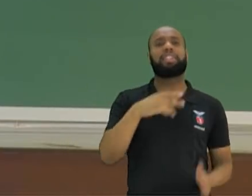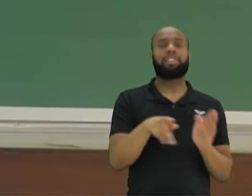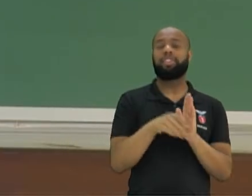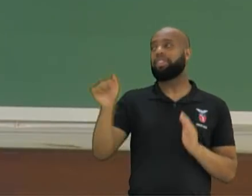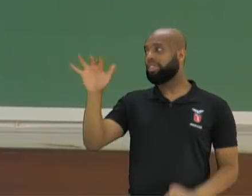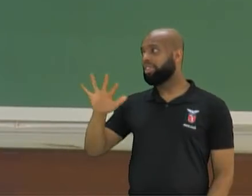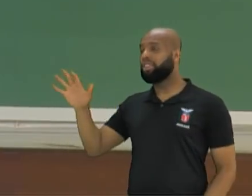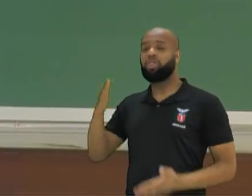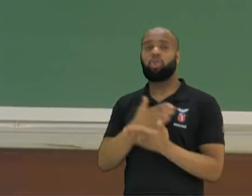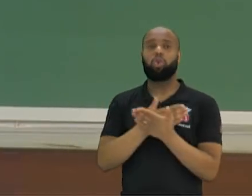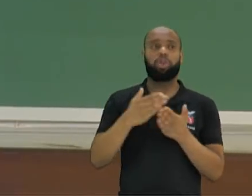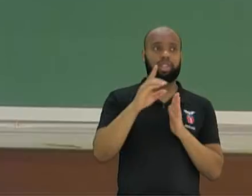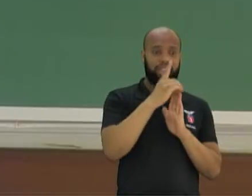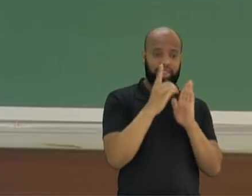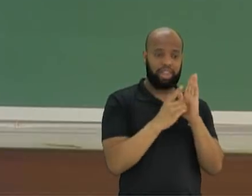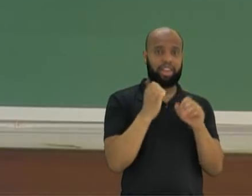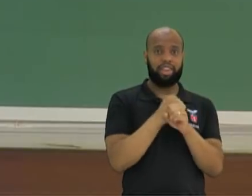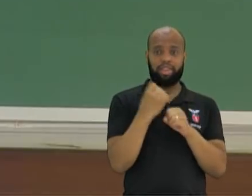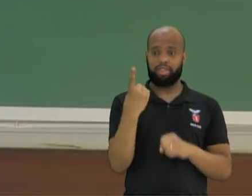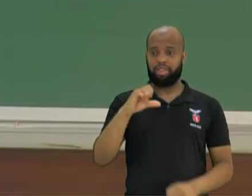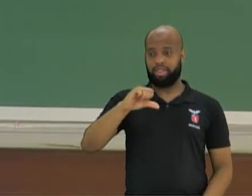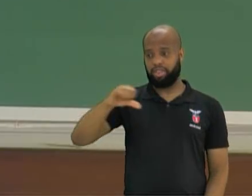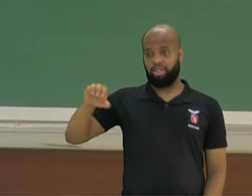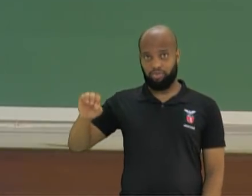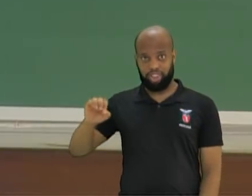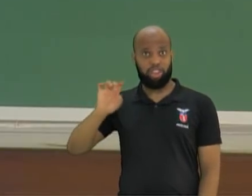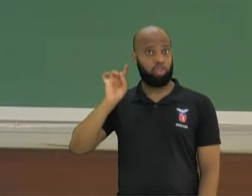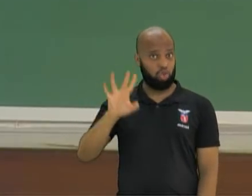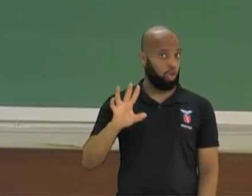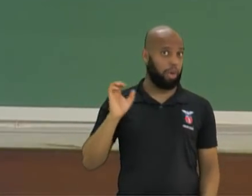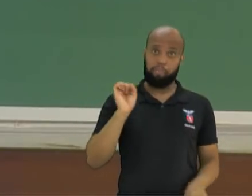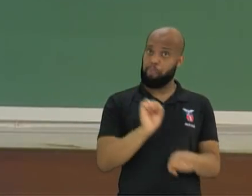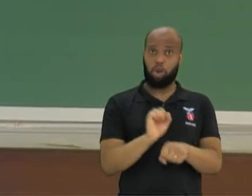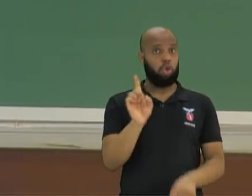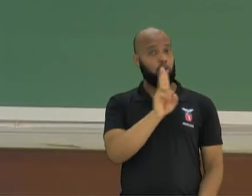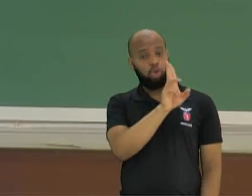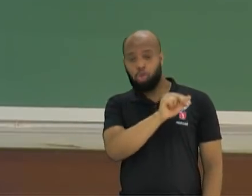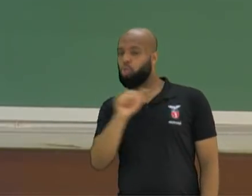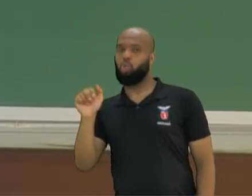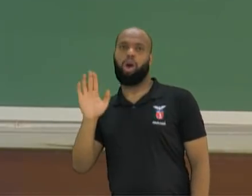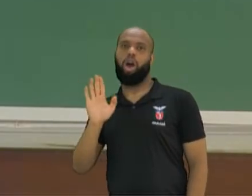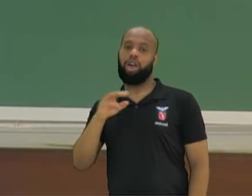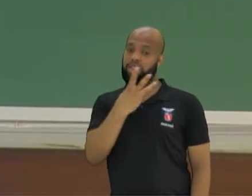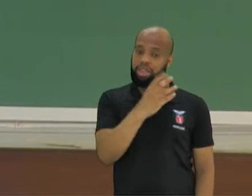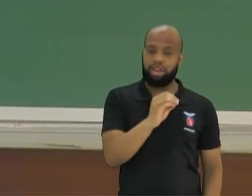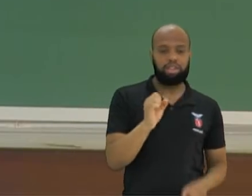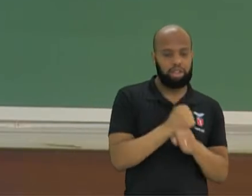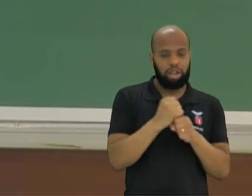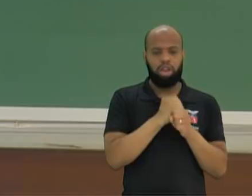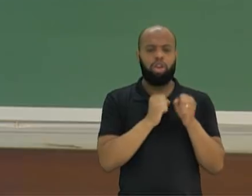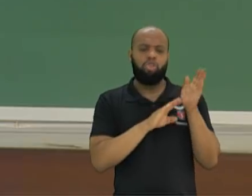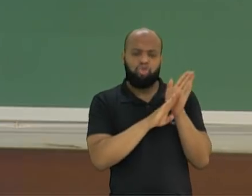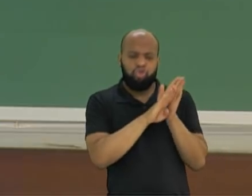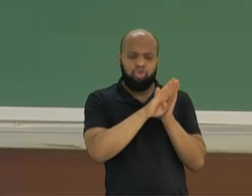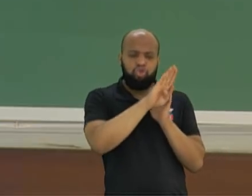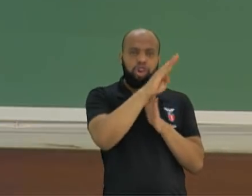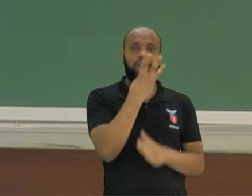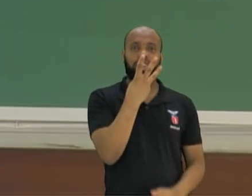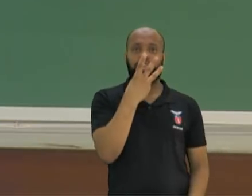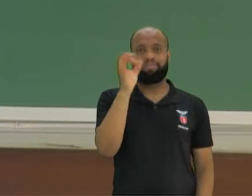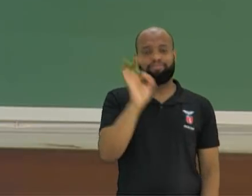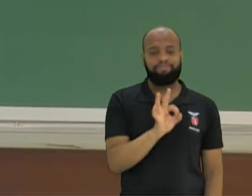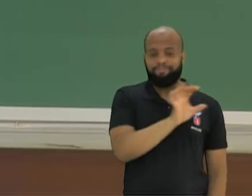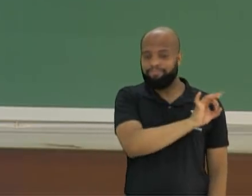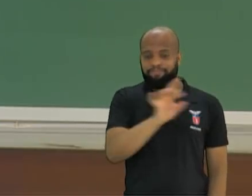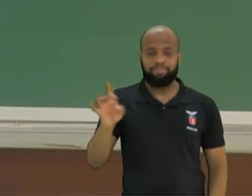Ásia no início da década de 90. Eles cresceram 30 anos ininterruptamente, a mais de 3%